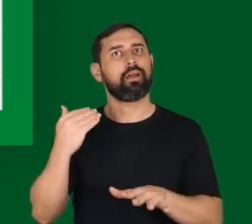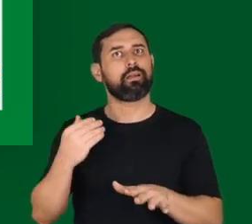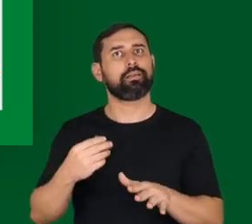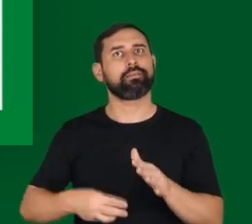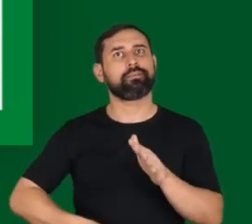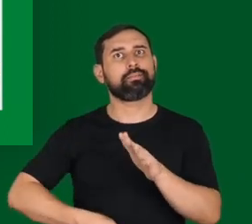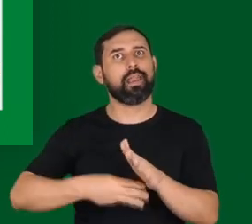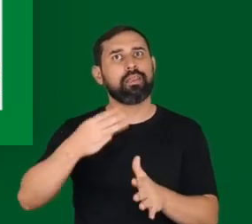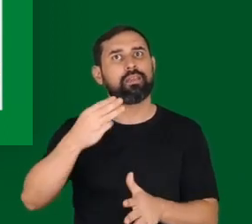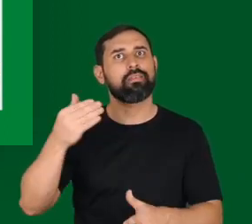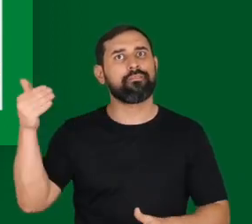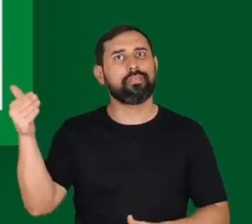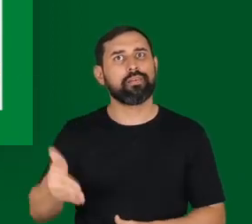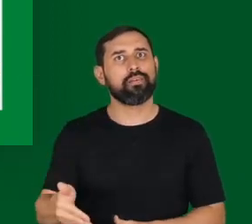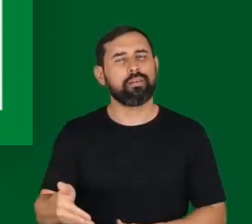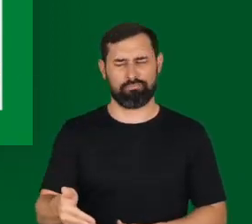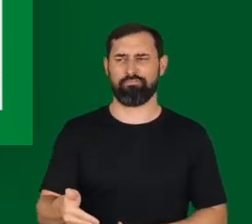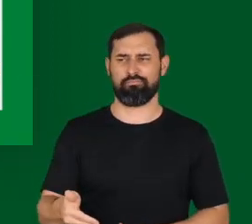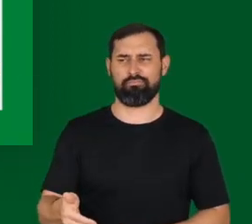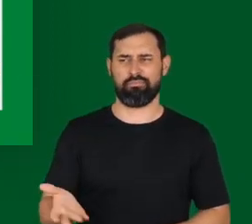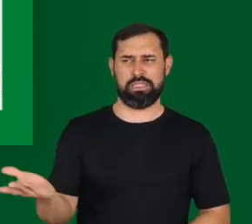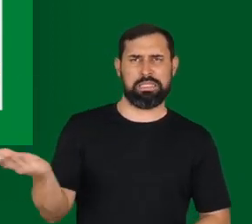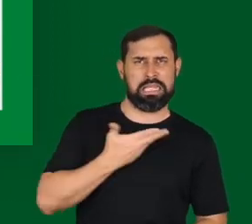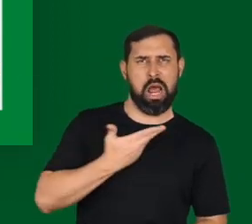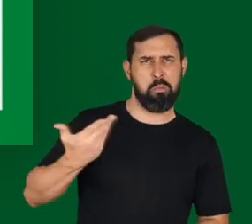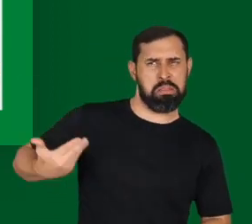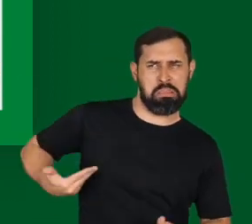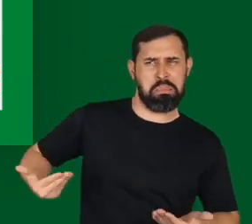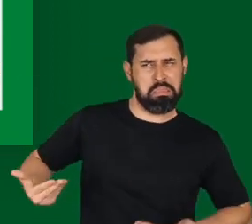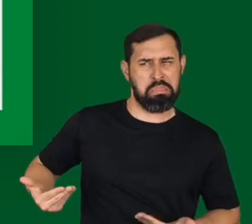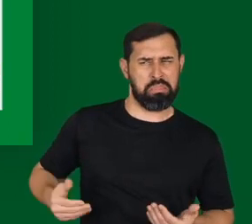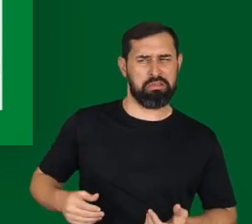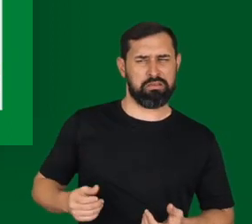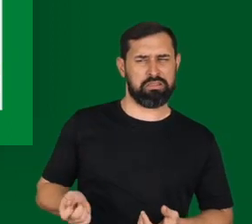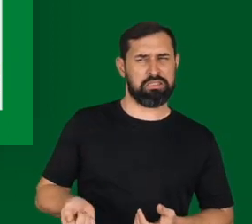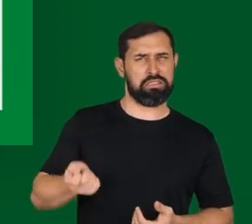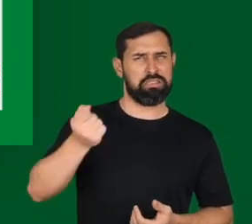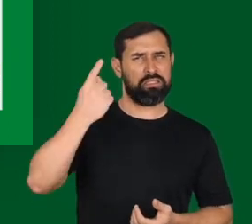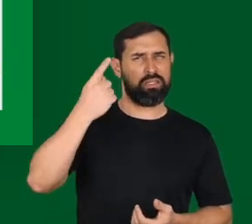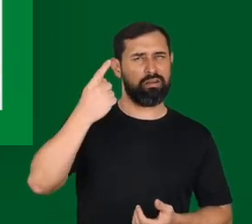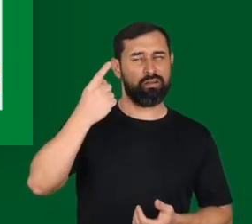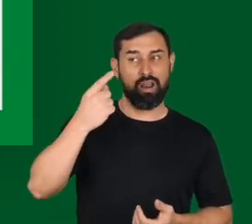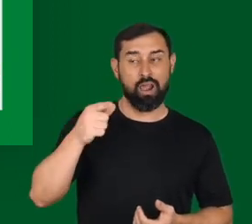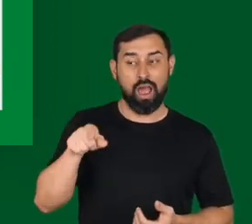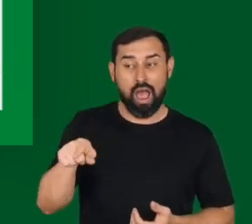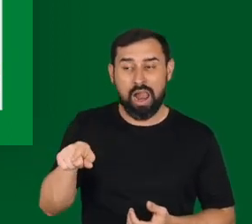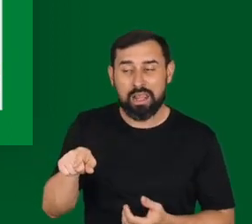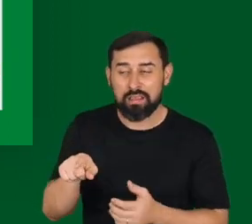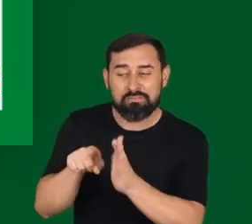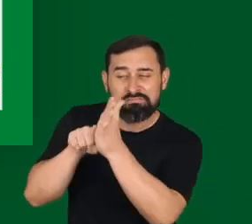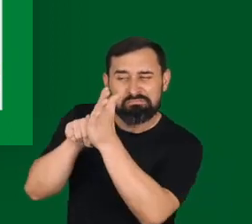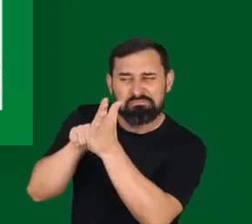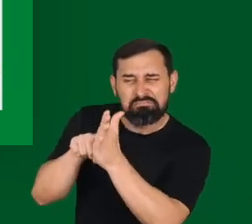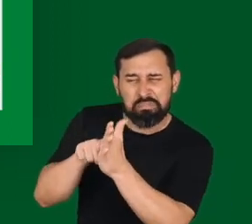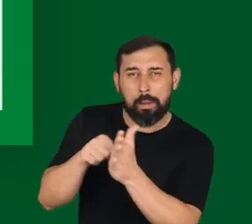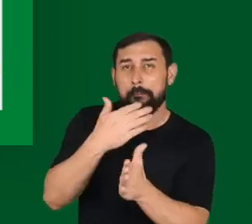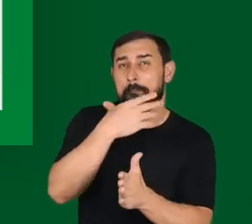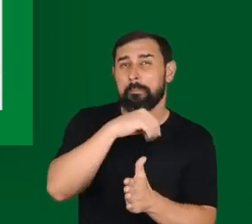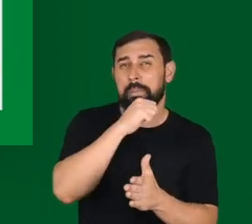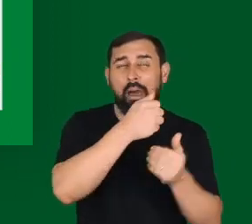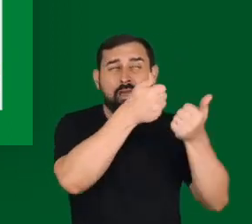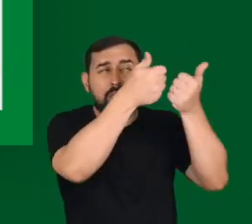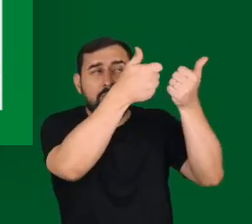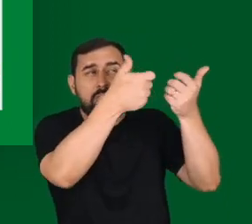com indícios de trauma, tá estranha essa história. Onde a gente não tem respostas adequadas que os